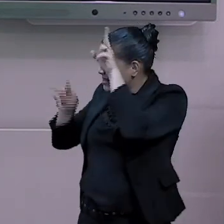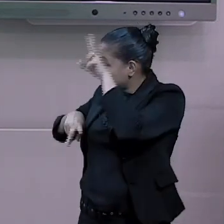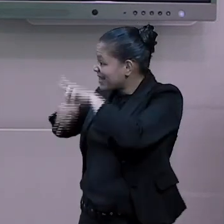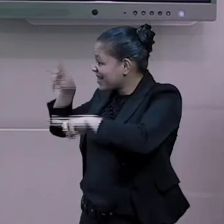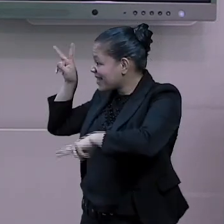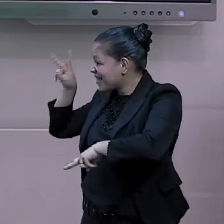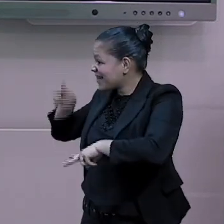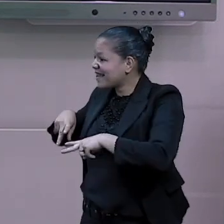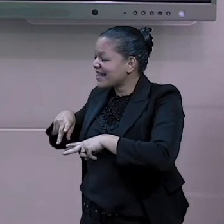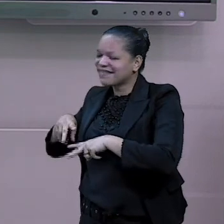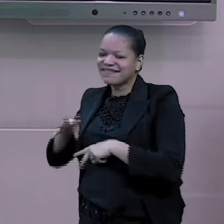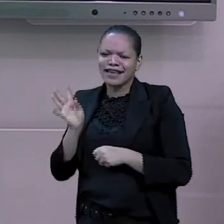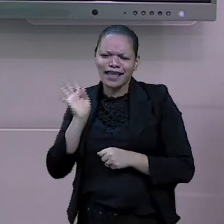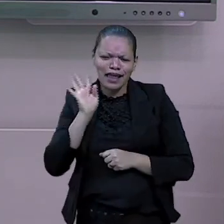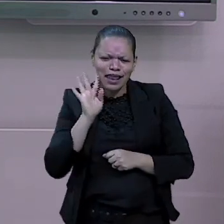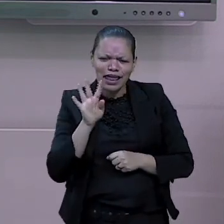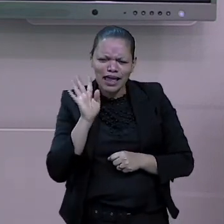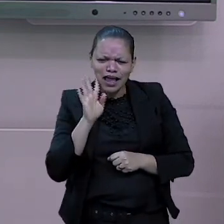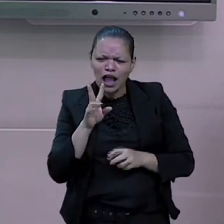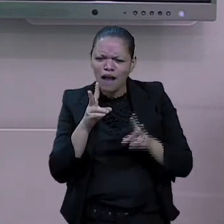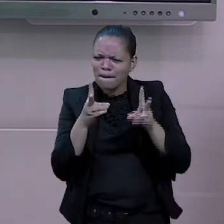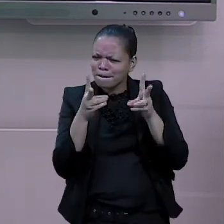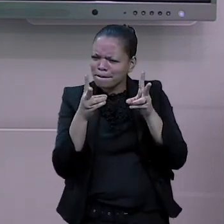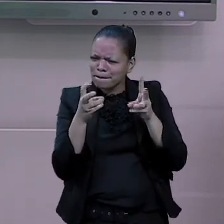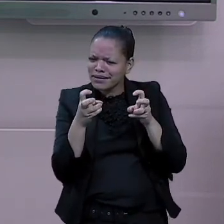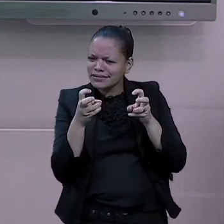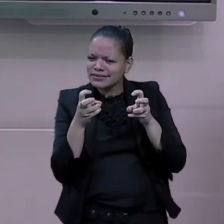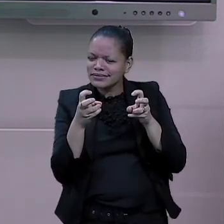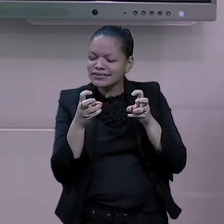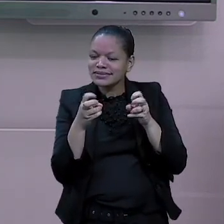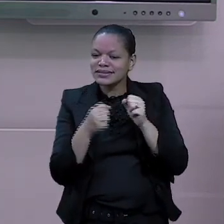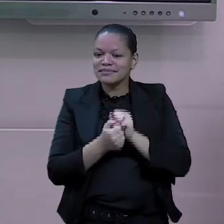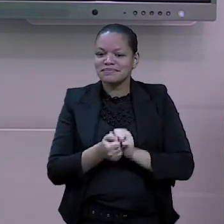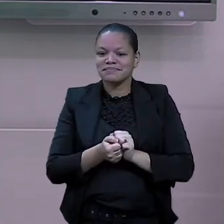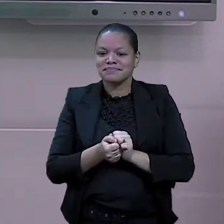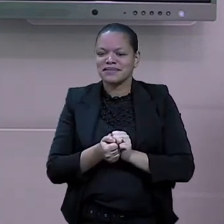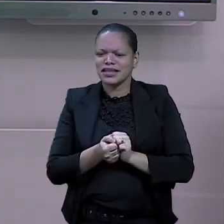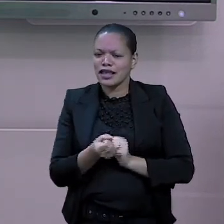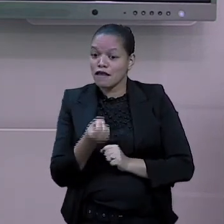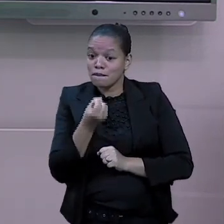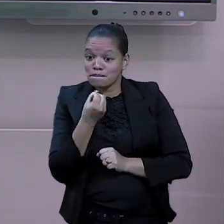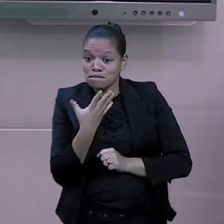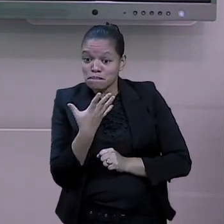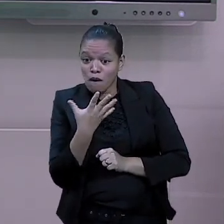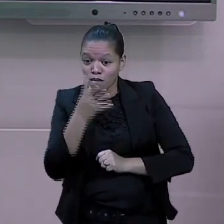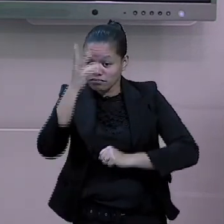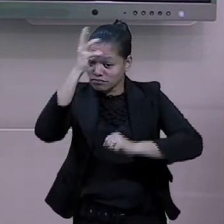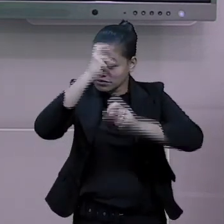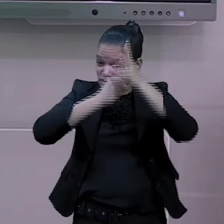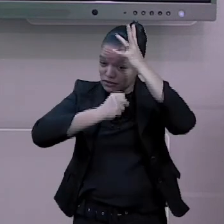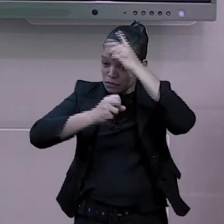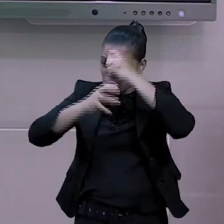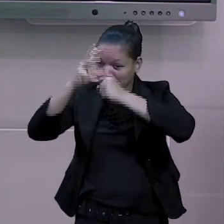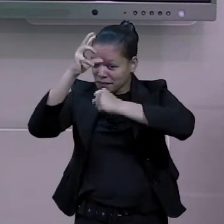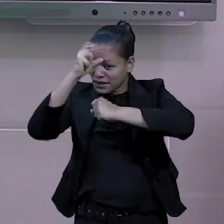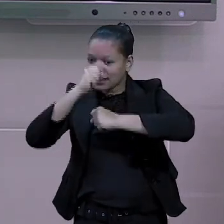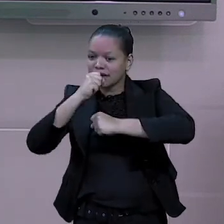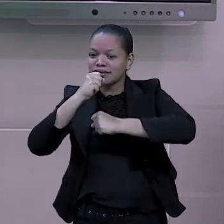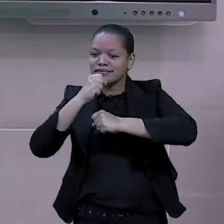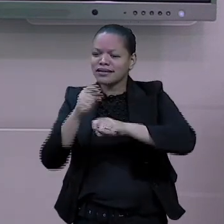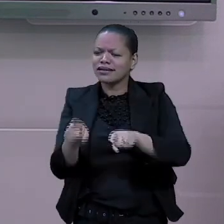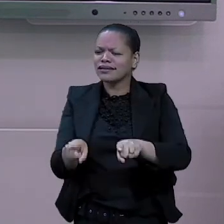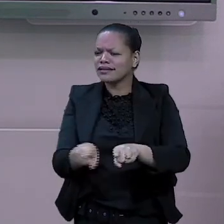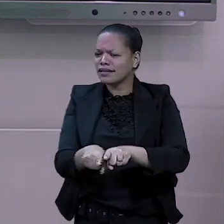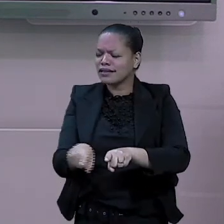vão perceber que é uma leitura prazerosa, que vocês vão aprender muito com esse tipo de